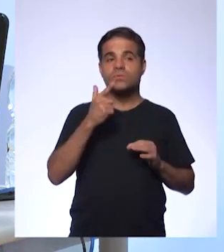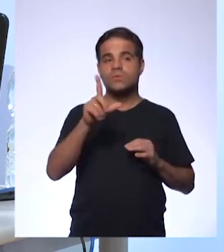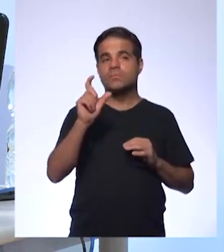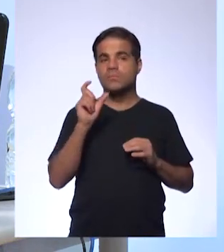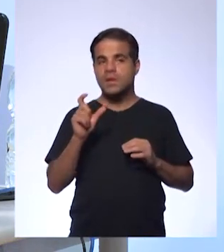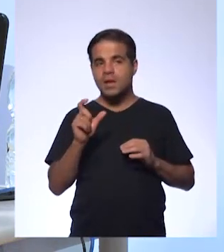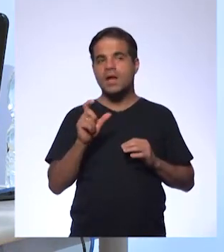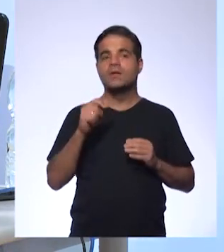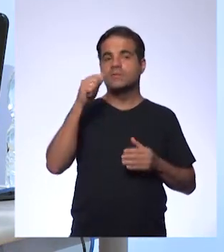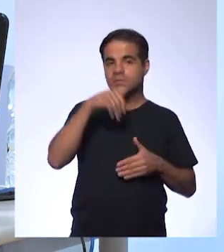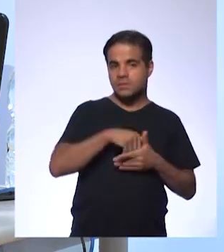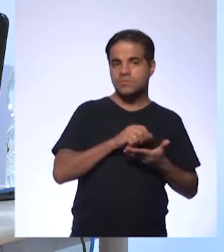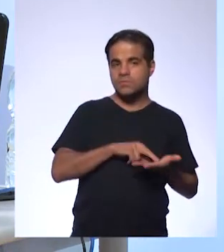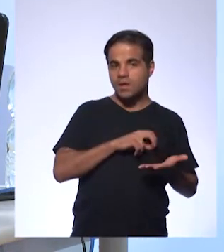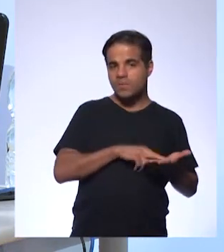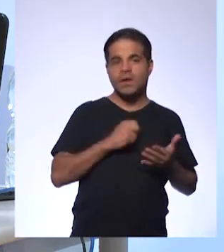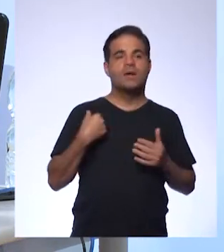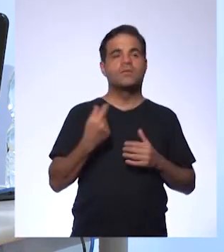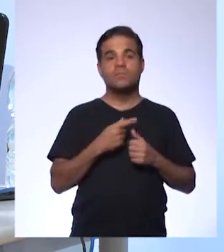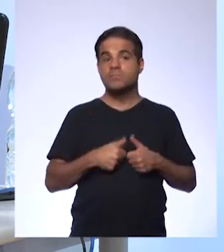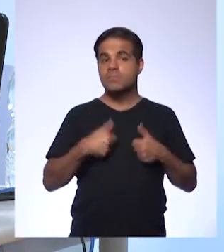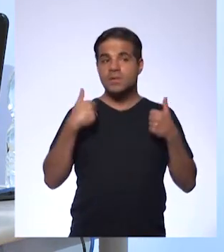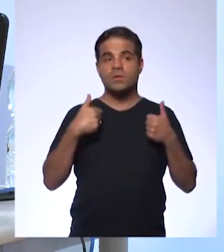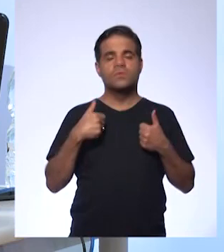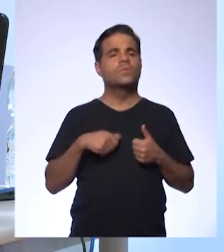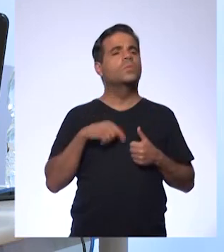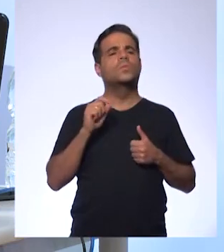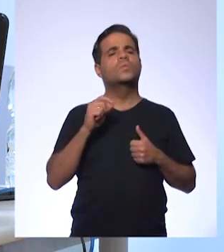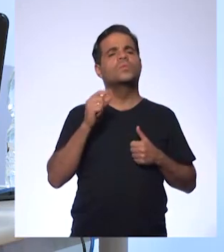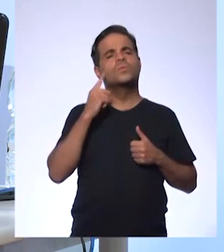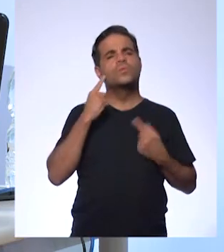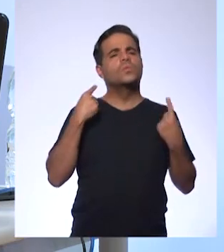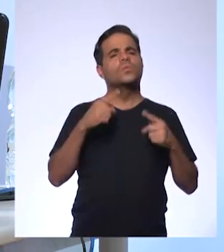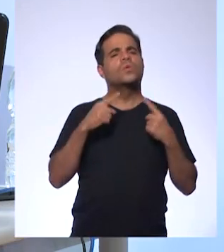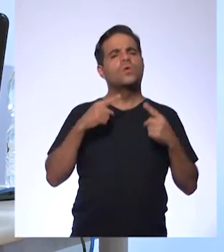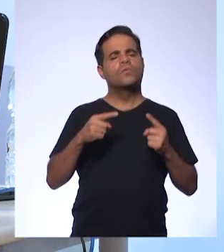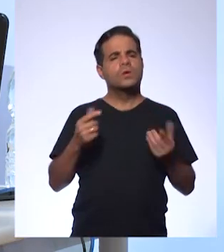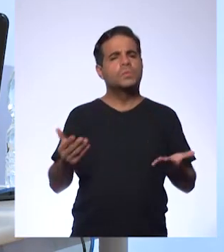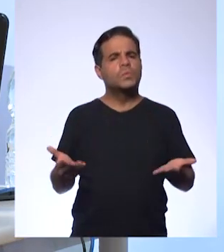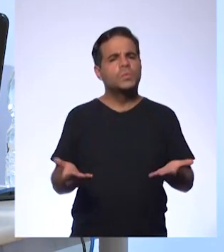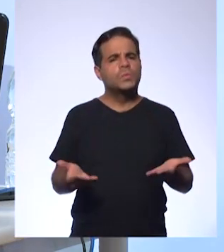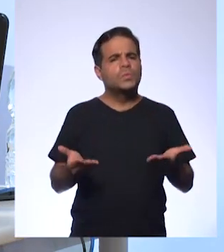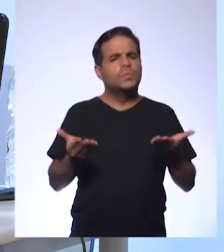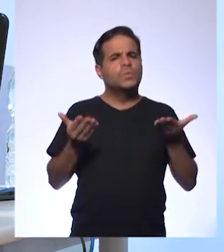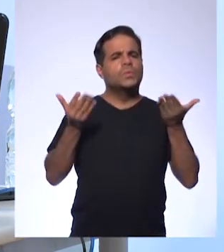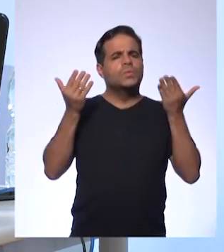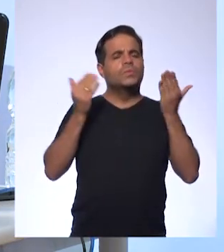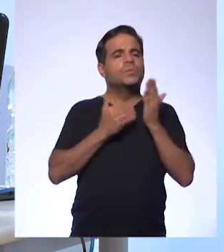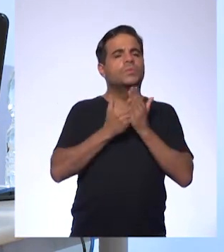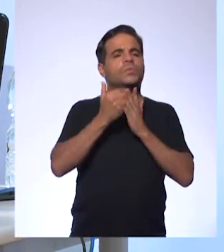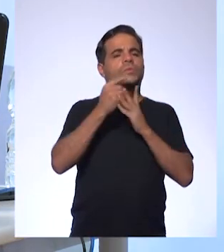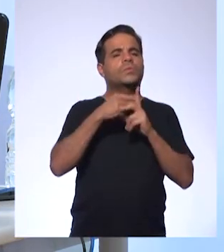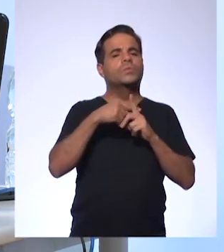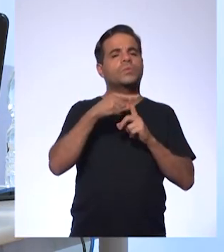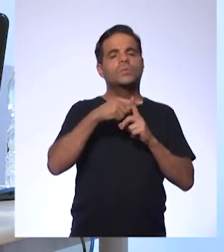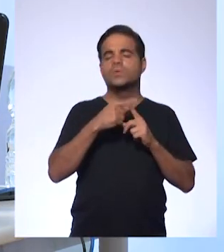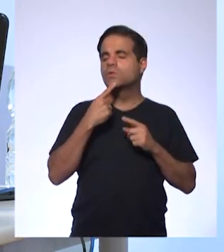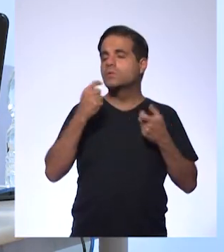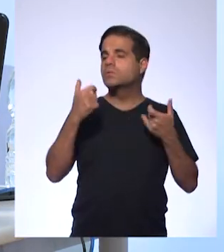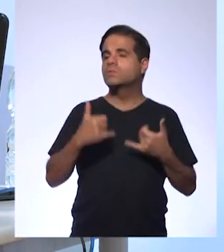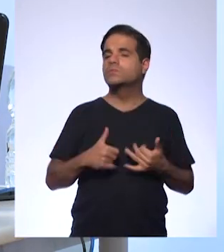palavra dentro do seu vocabulário, aí fica melhor pra gente. Sim. O que vem provocando o aumento da temperatura, Cíntia? Eles responderam o